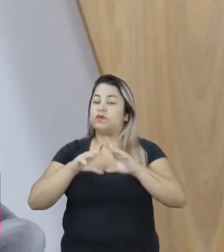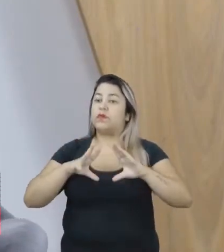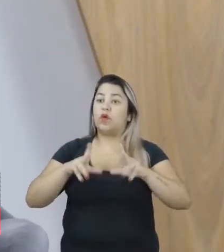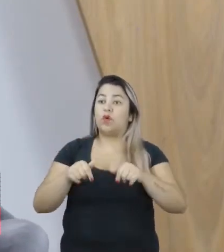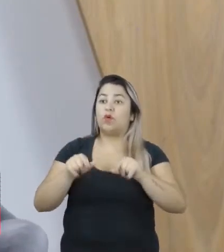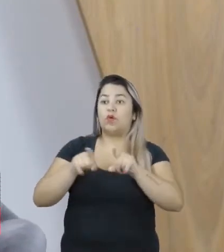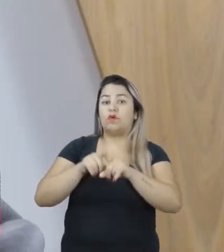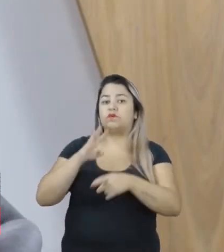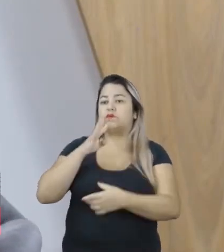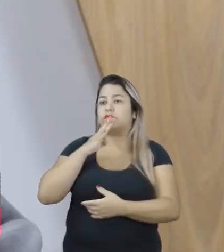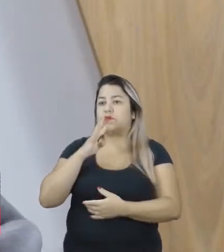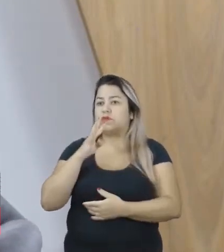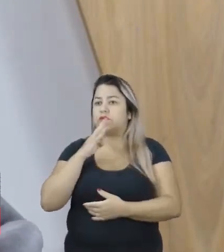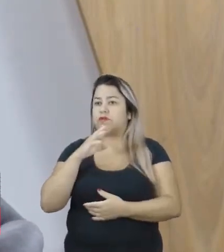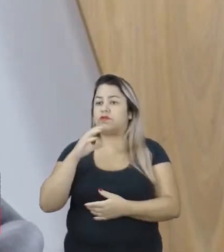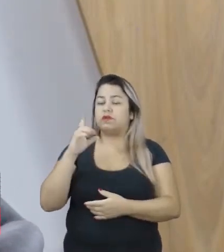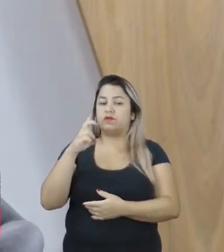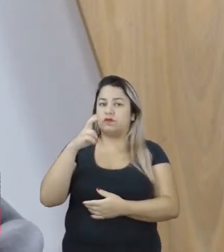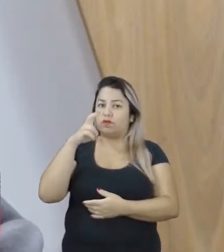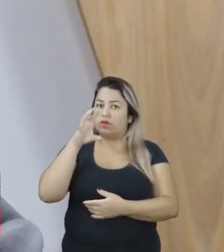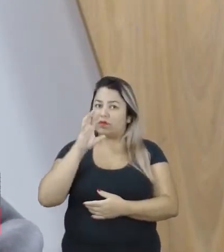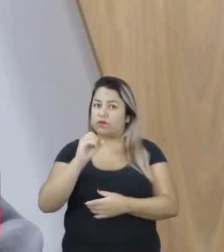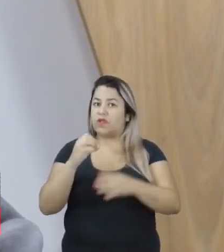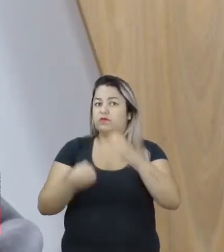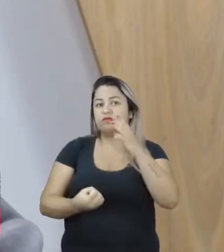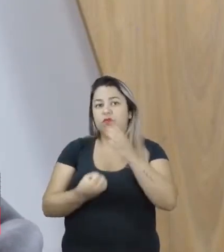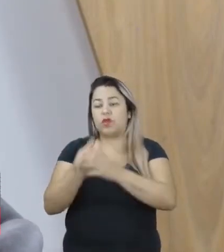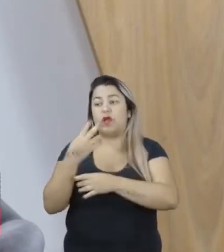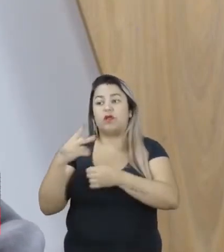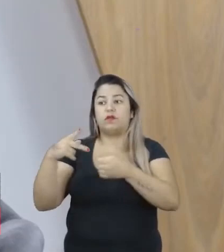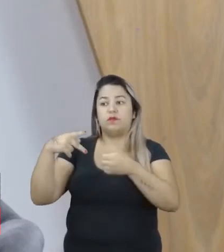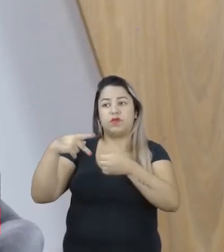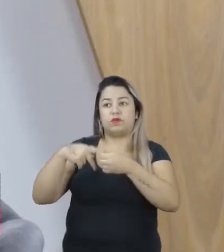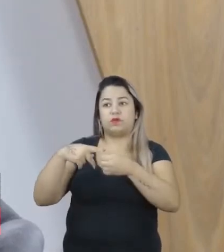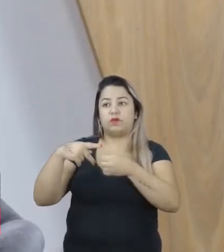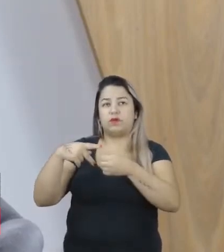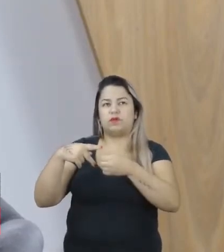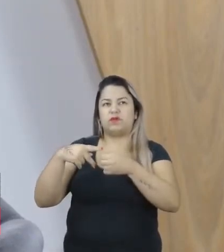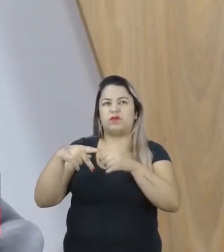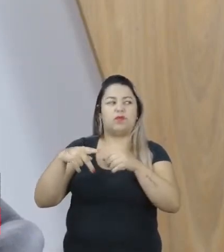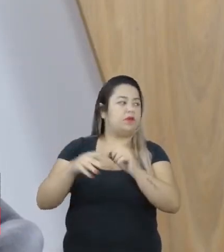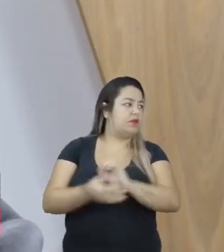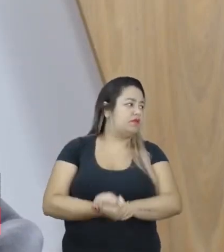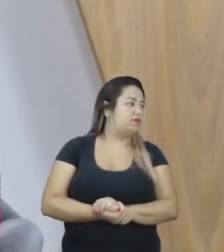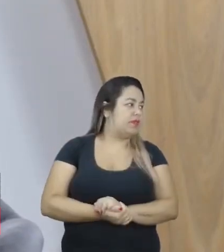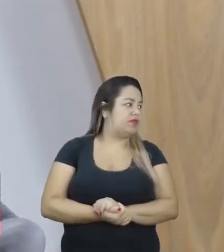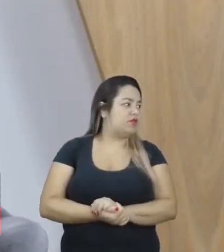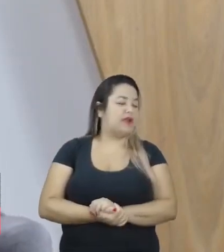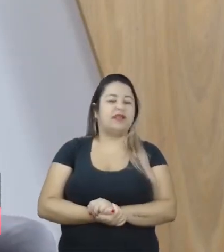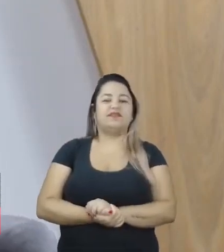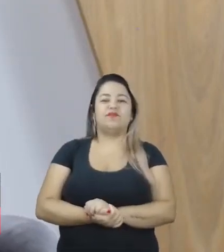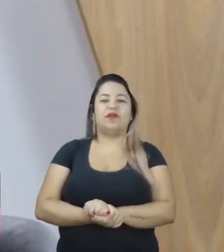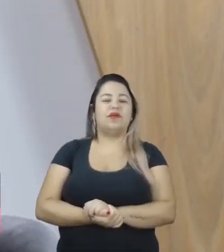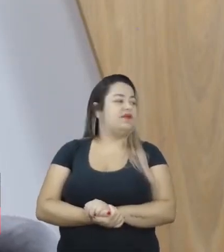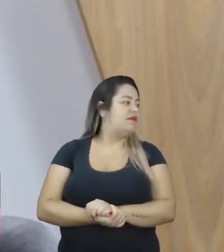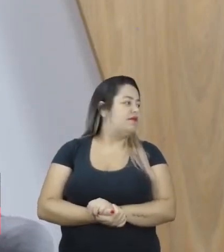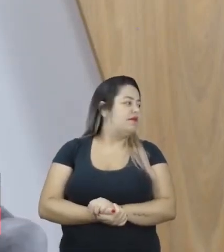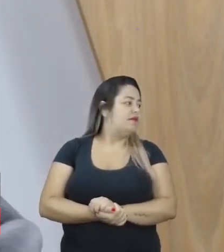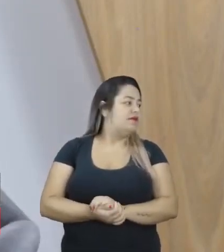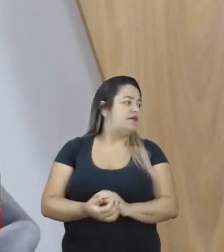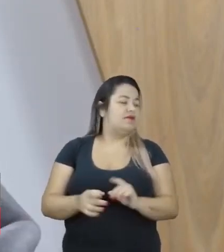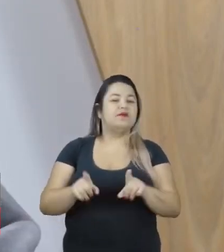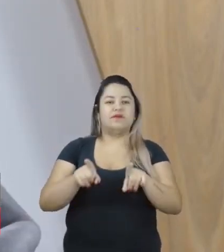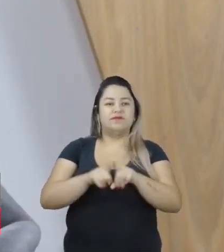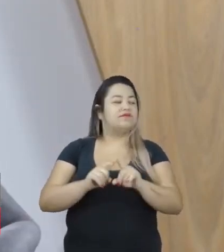petróleo é nossa, lá da década de 50, a criação da Petrobras e todo o desenvolvimento tecnológico que